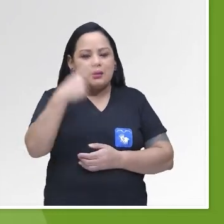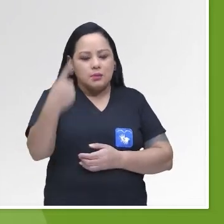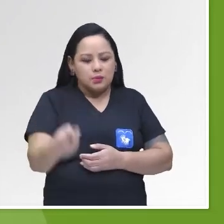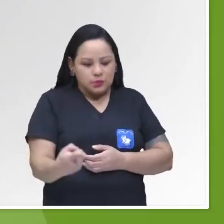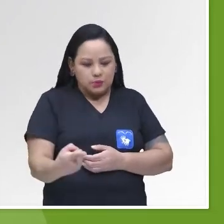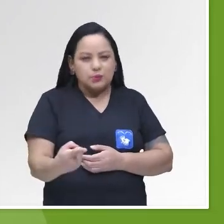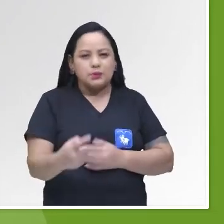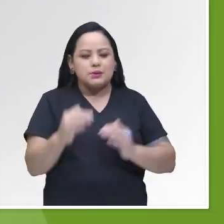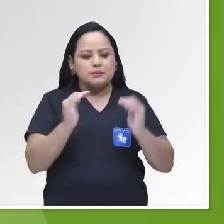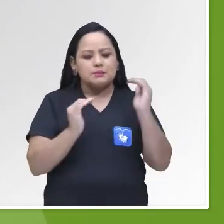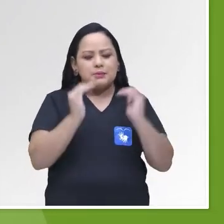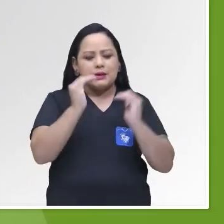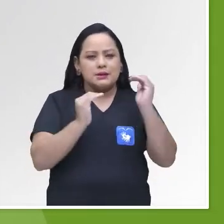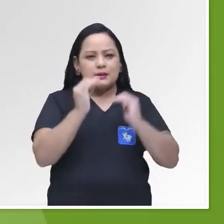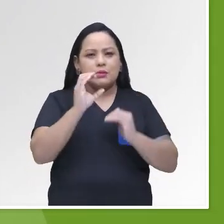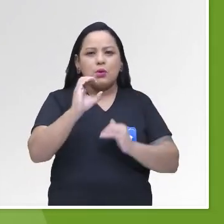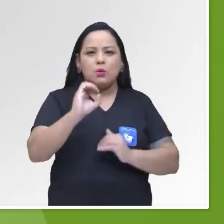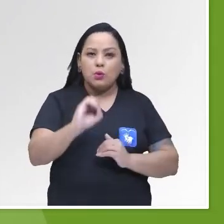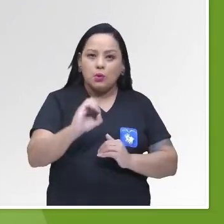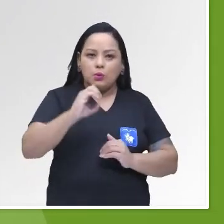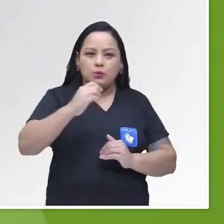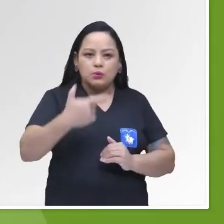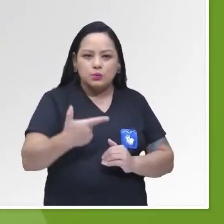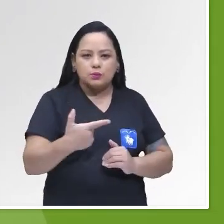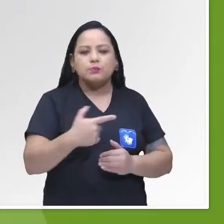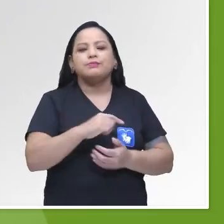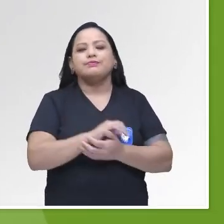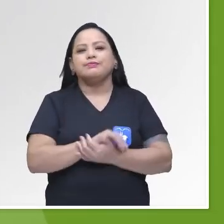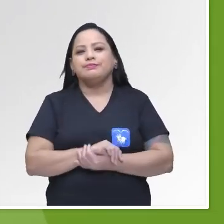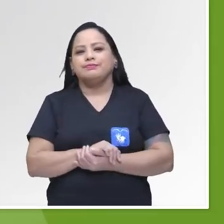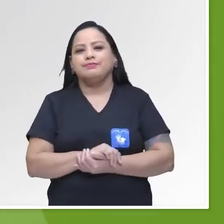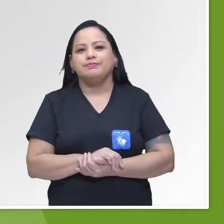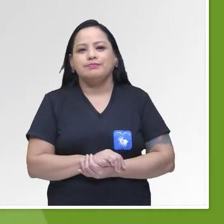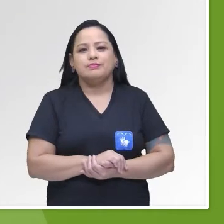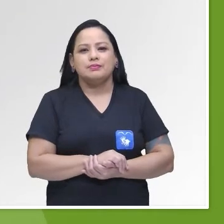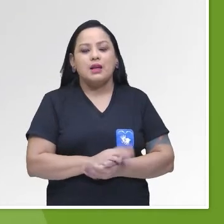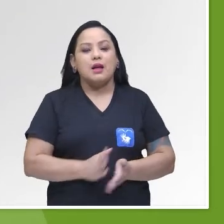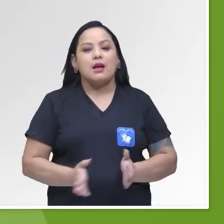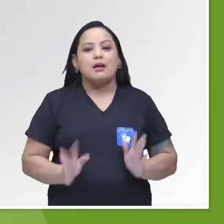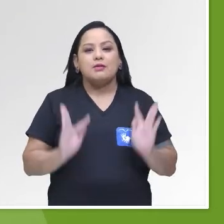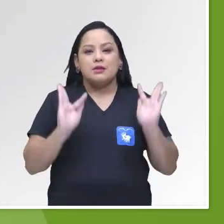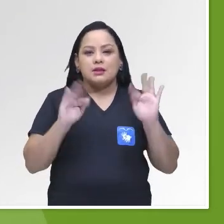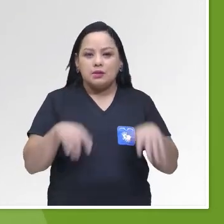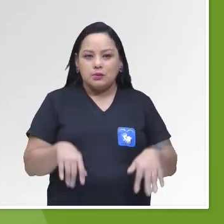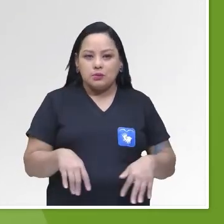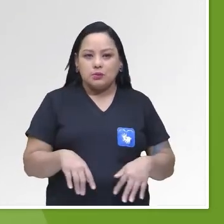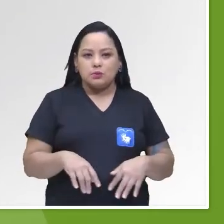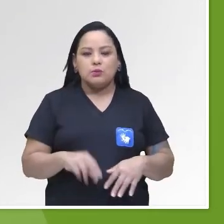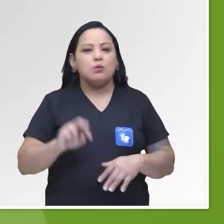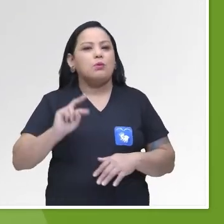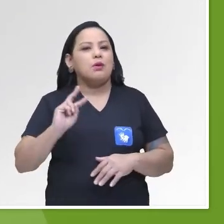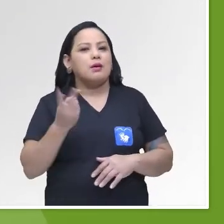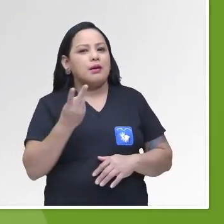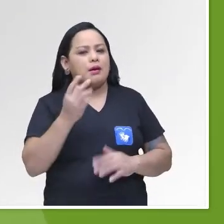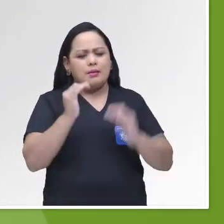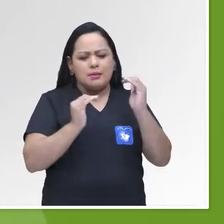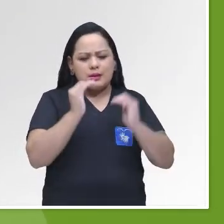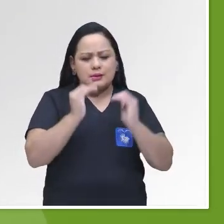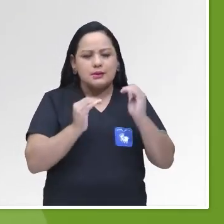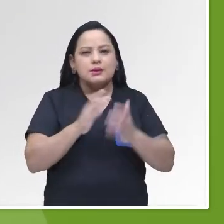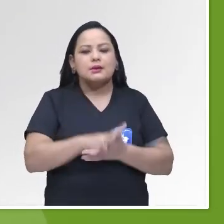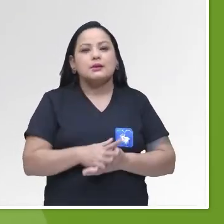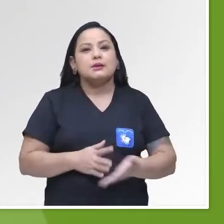tenta balancear o oxigênio. E por último, o hidrogênio. Então é